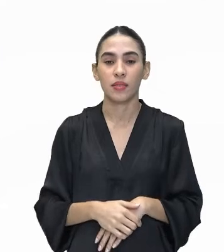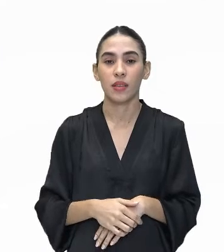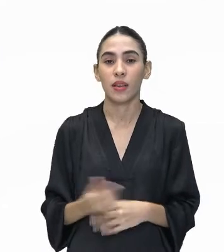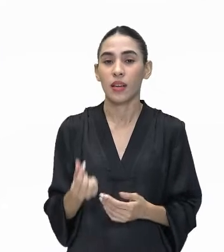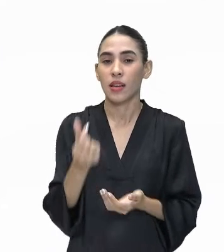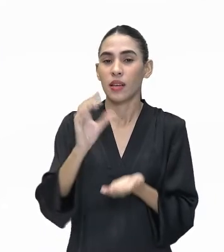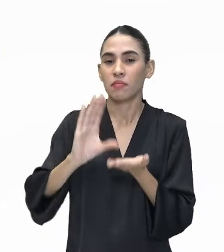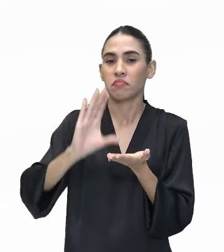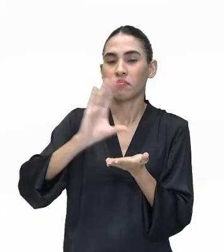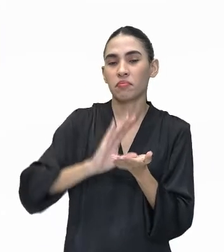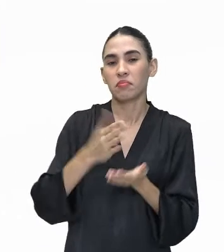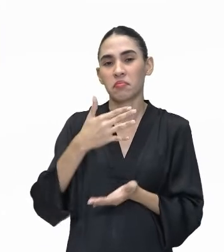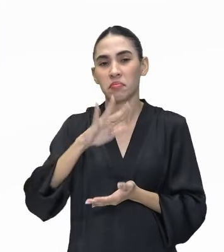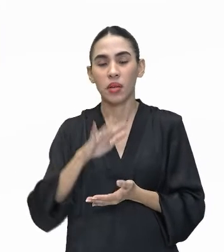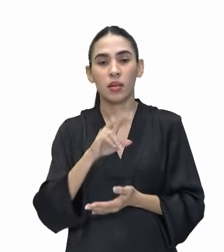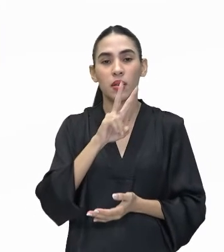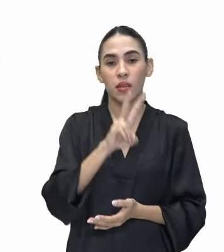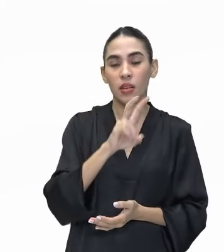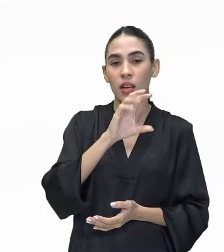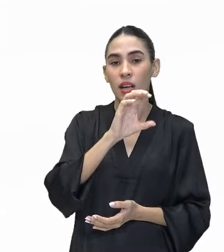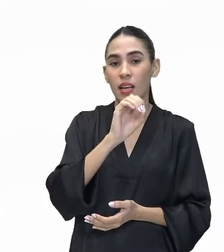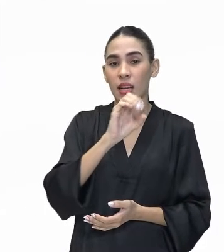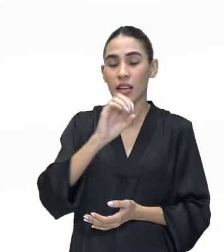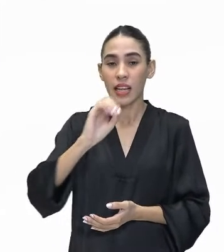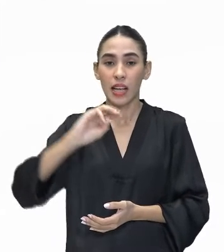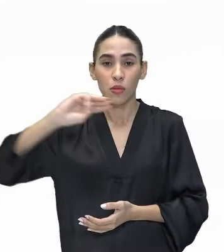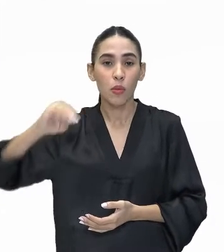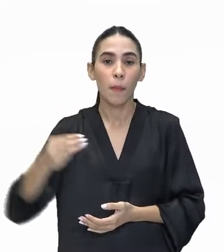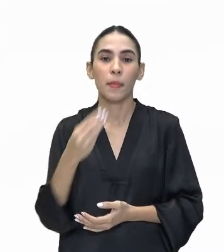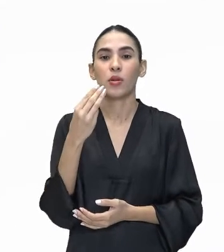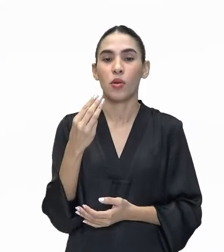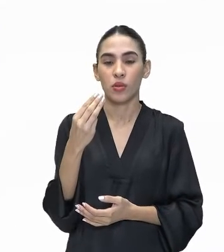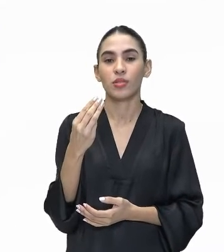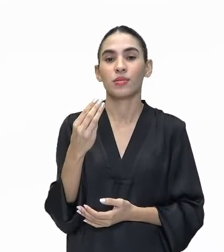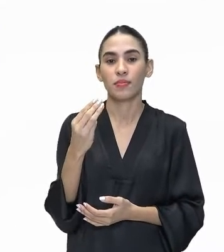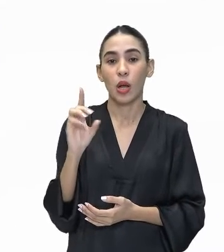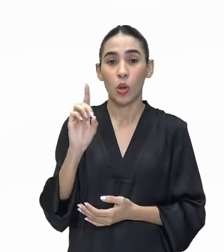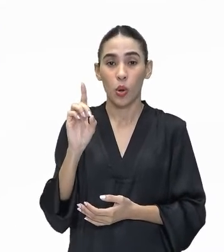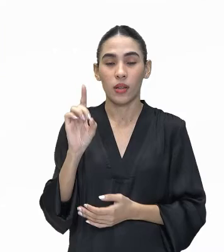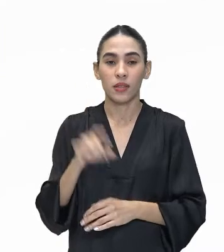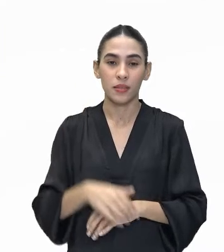orçamento estimado em 500 milhões de dólares.